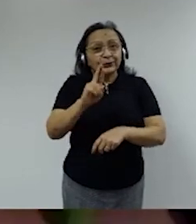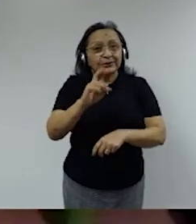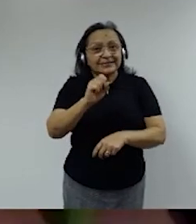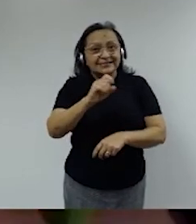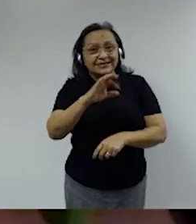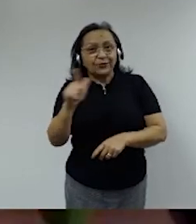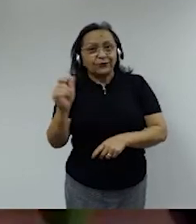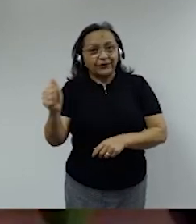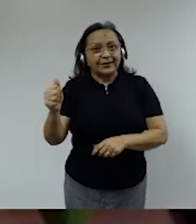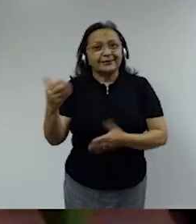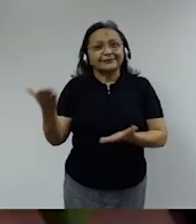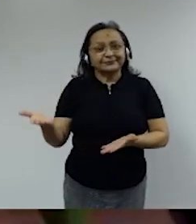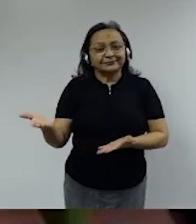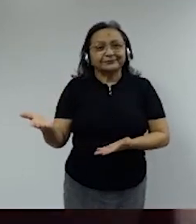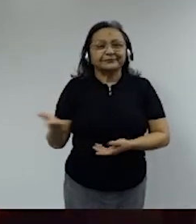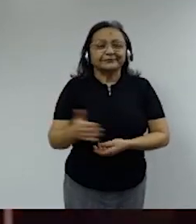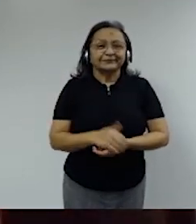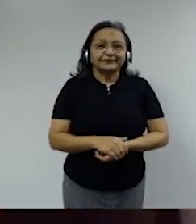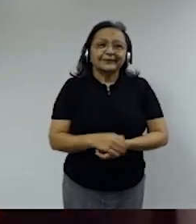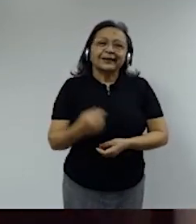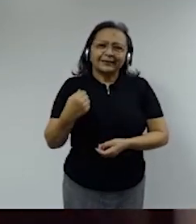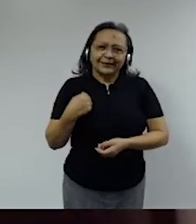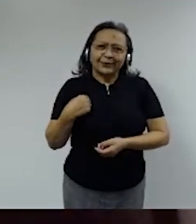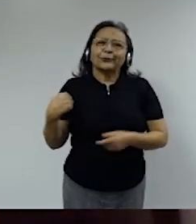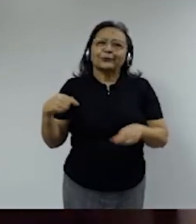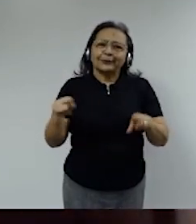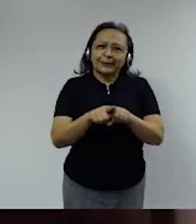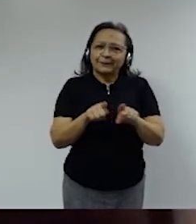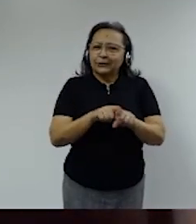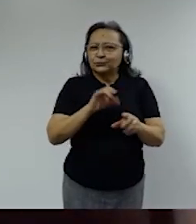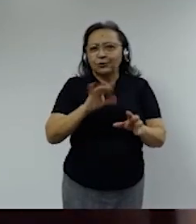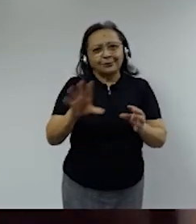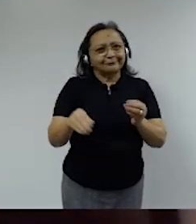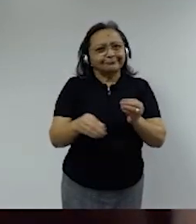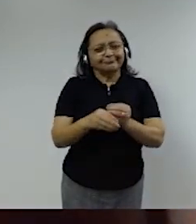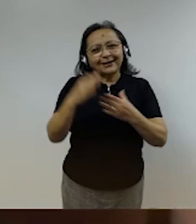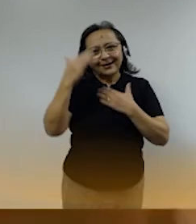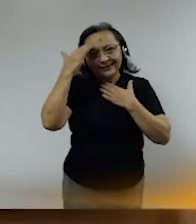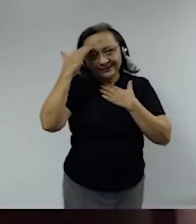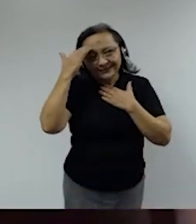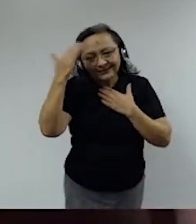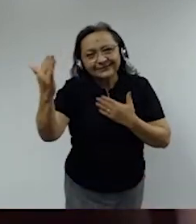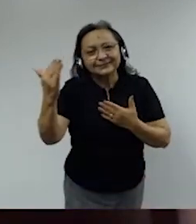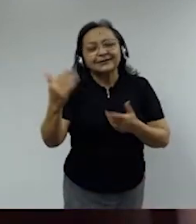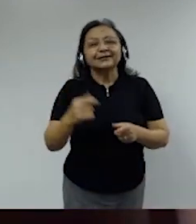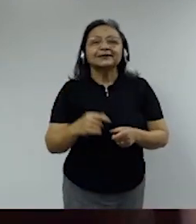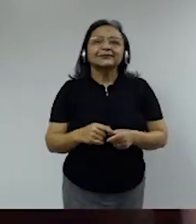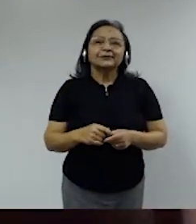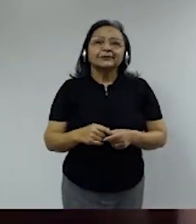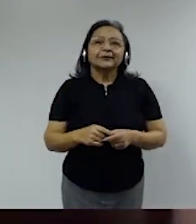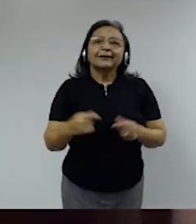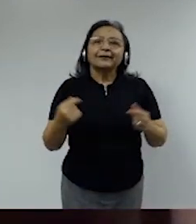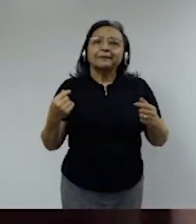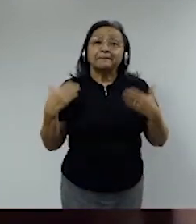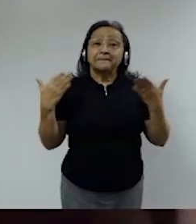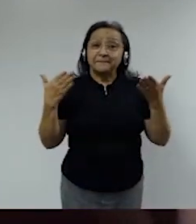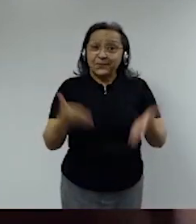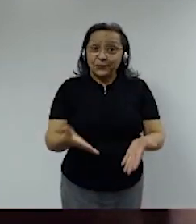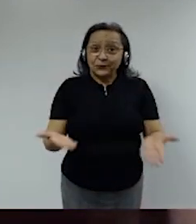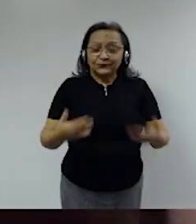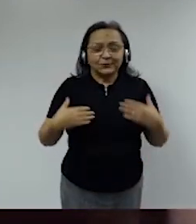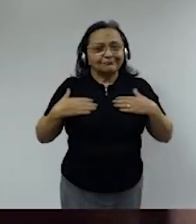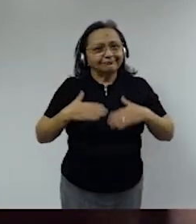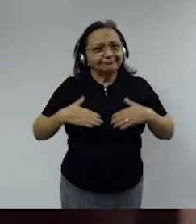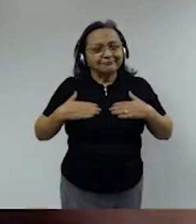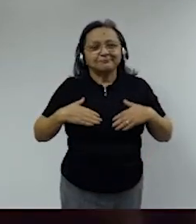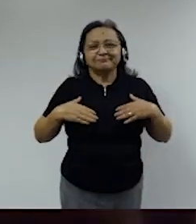finais. Não, eu também só gostaria de reiterar o meu agradecimento, e foi também uma honra e privilégio